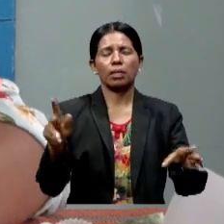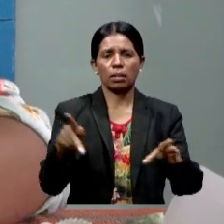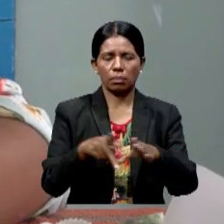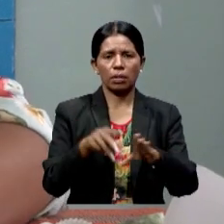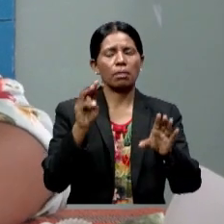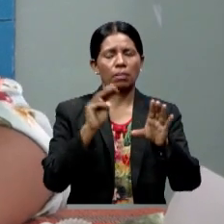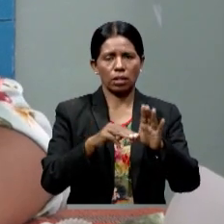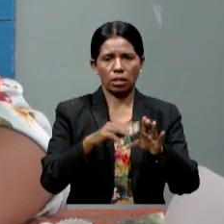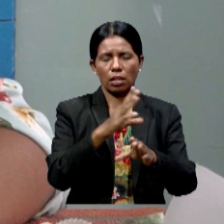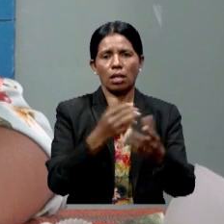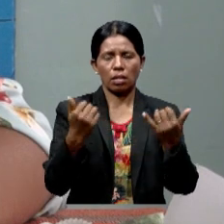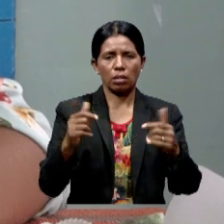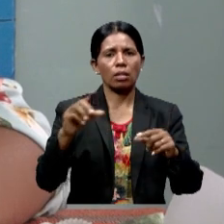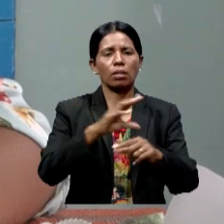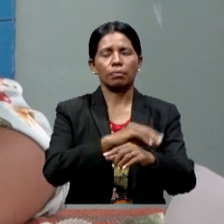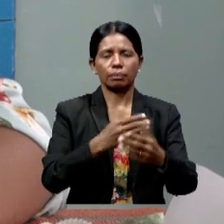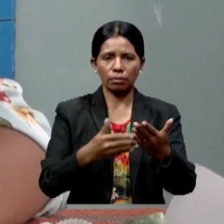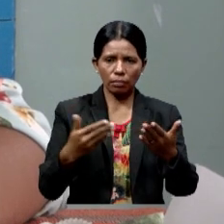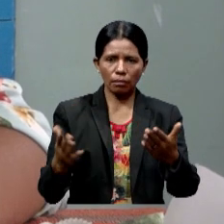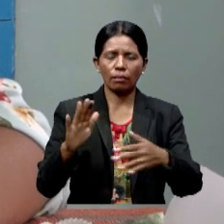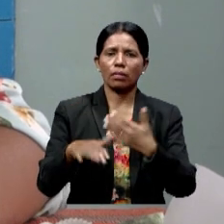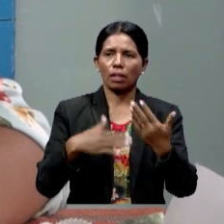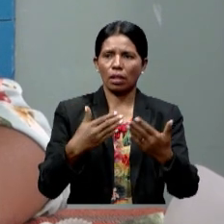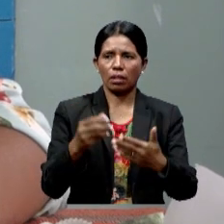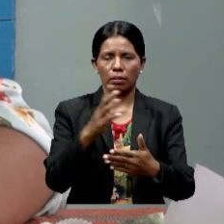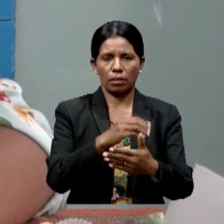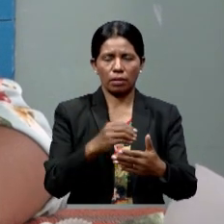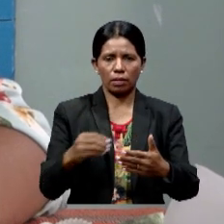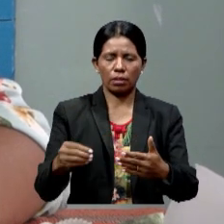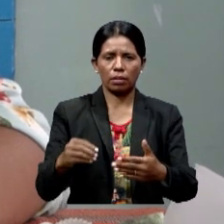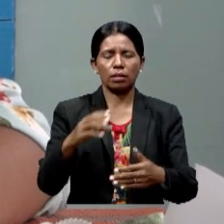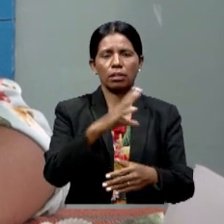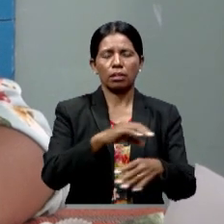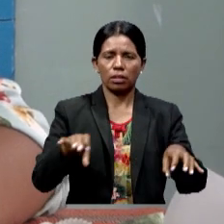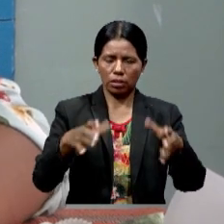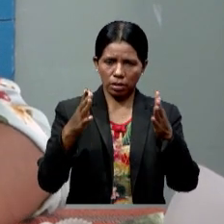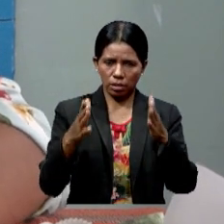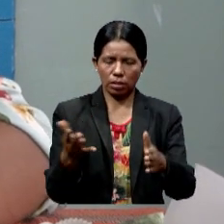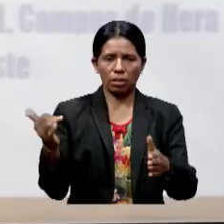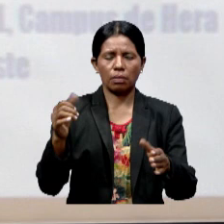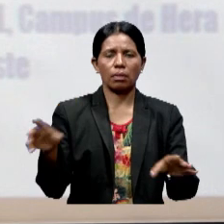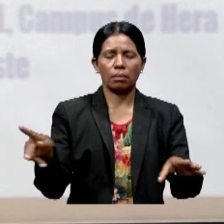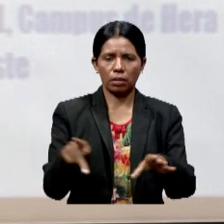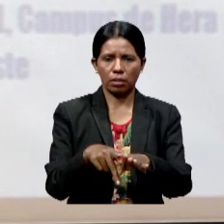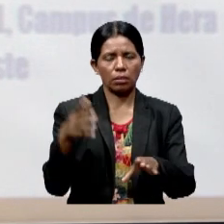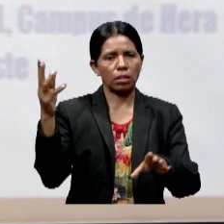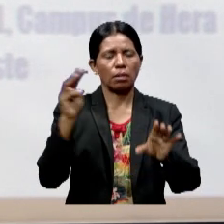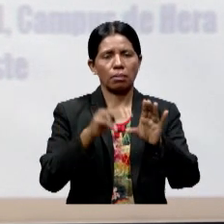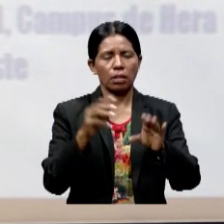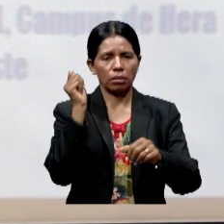tanto Bahia produto, não mais Bahia recursos humanos que a trabalhador será na bem, mas rola parte a mercado